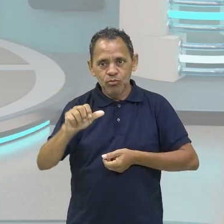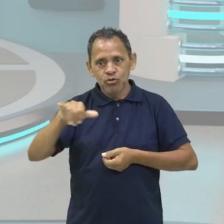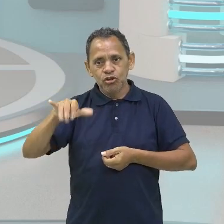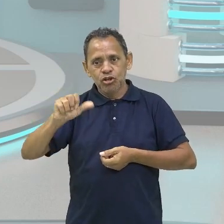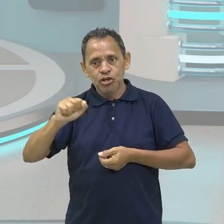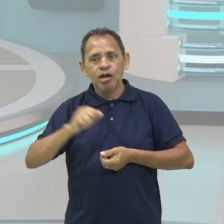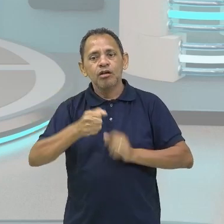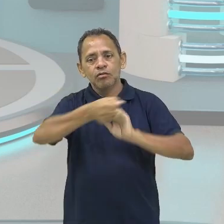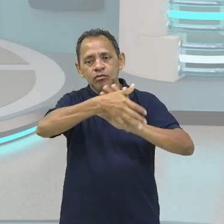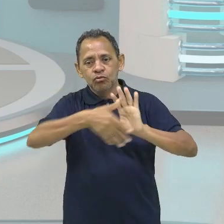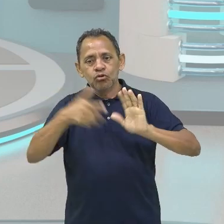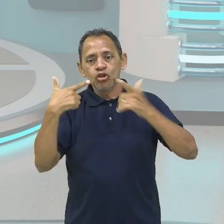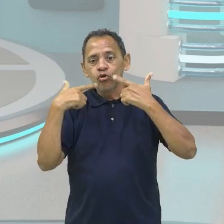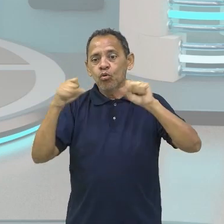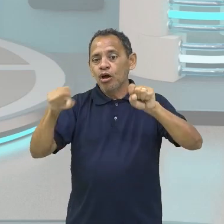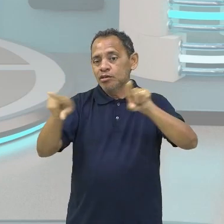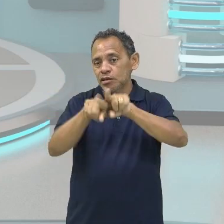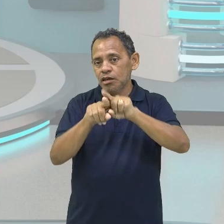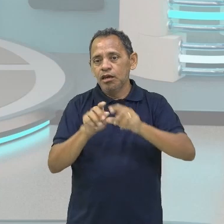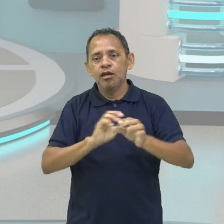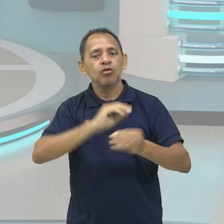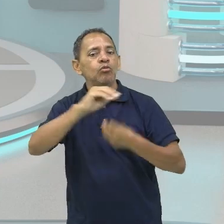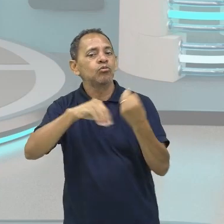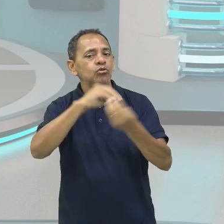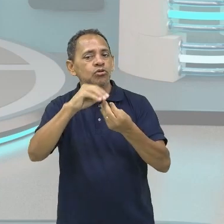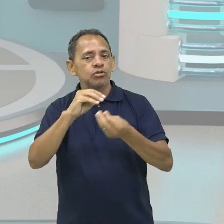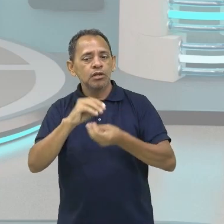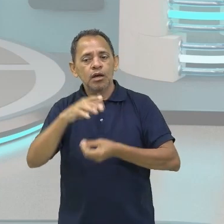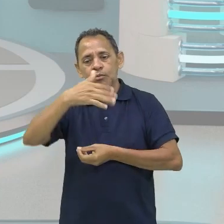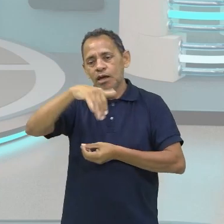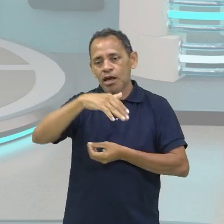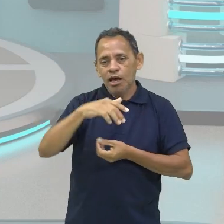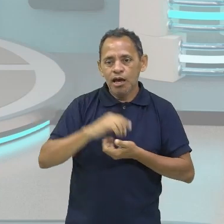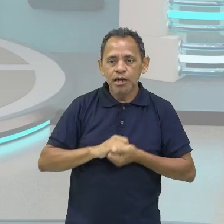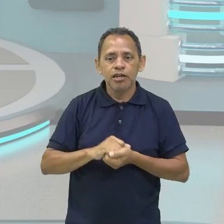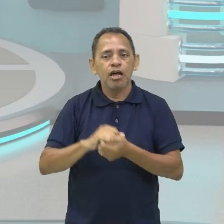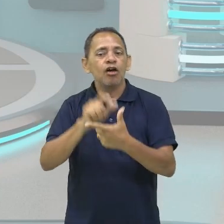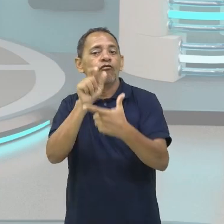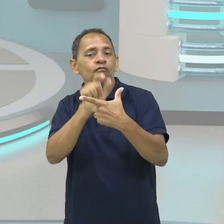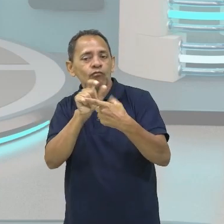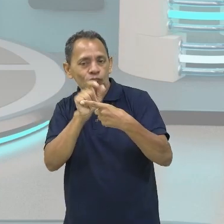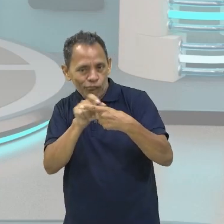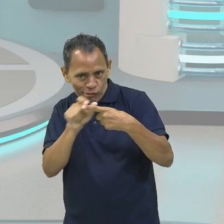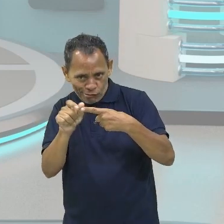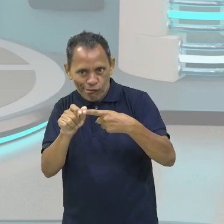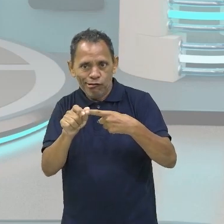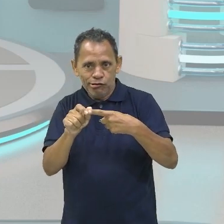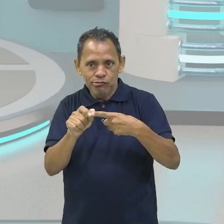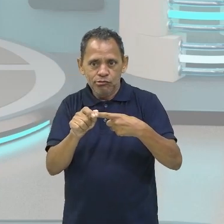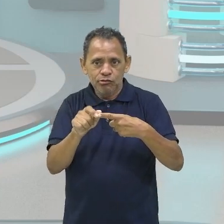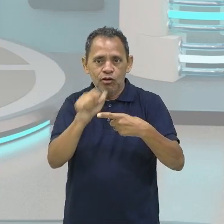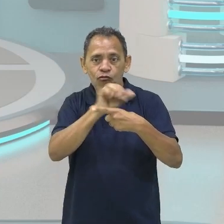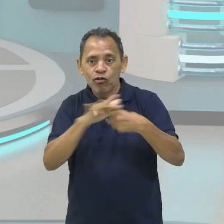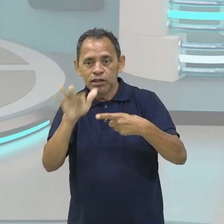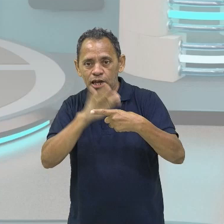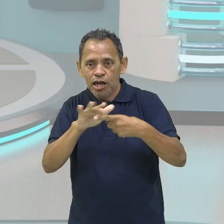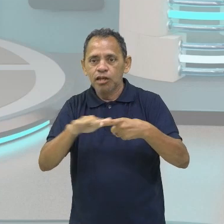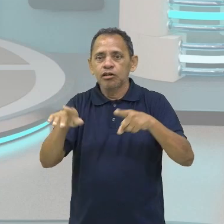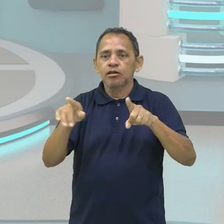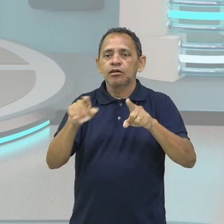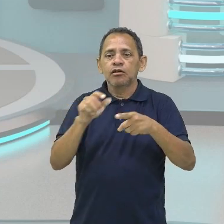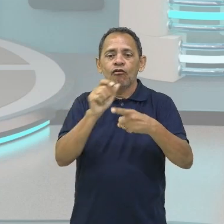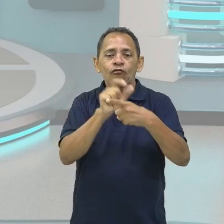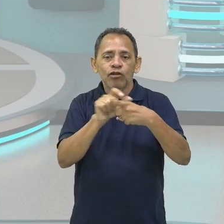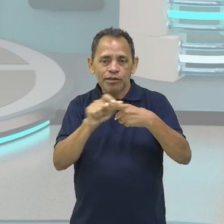aí mexer com o aspecto sonoro, fonético da nossa língua, certo? Então, vamos começar recapitulando o